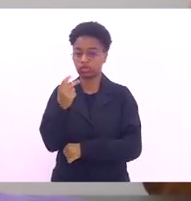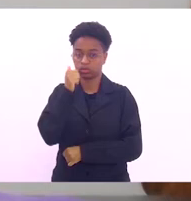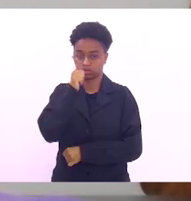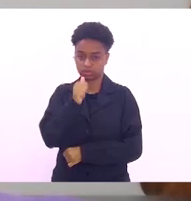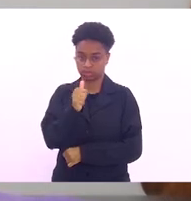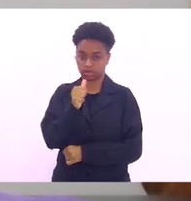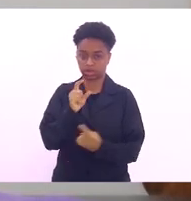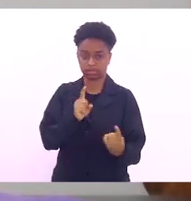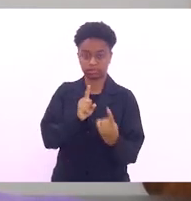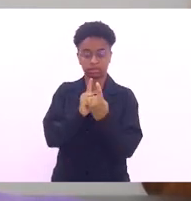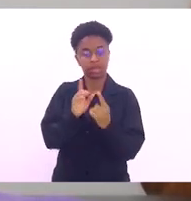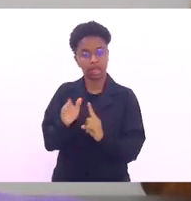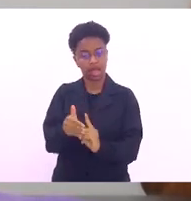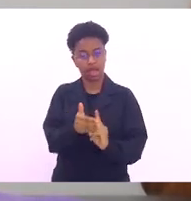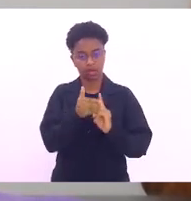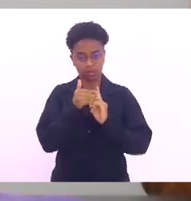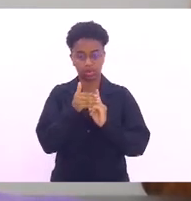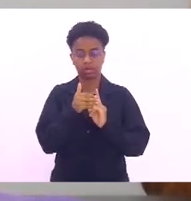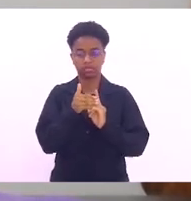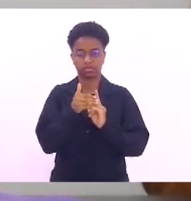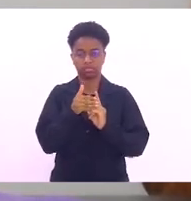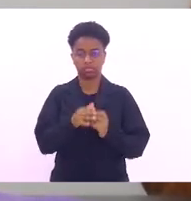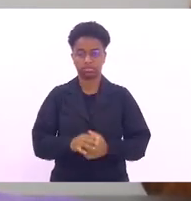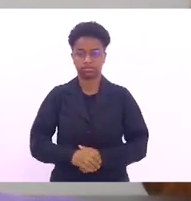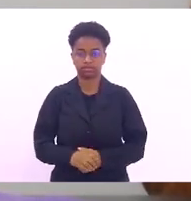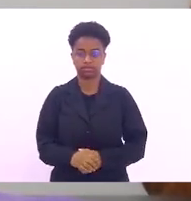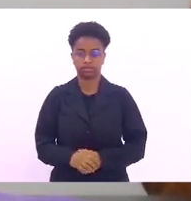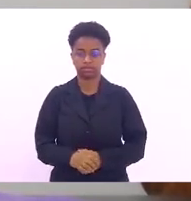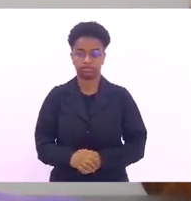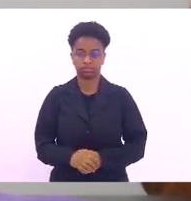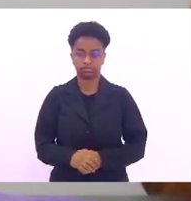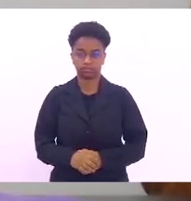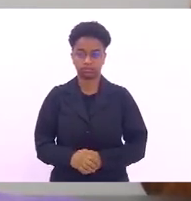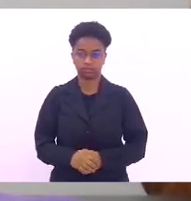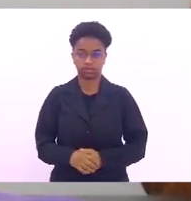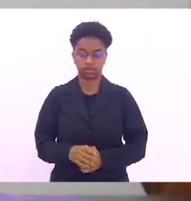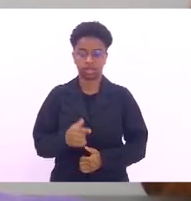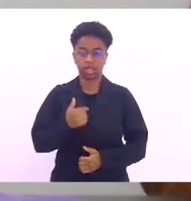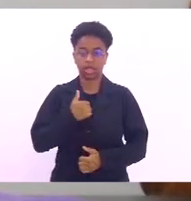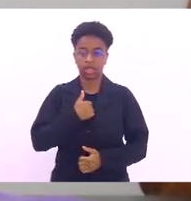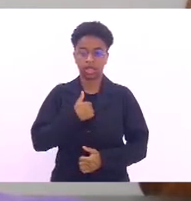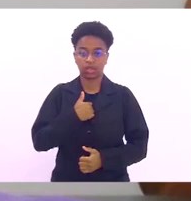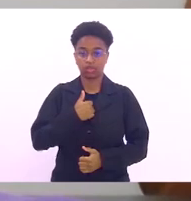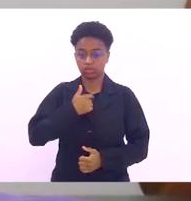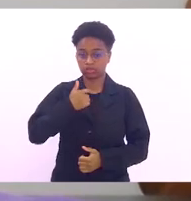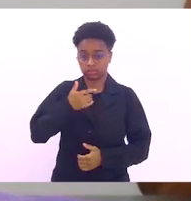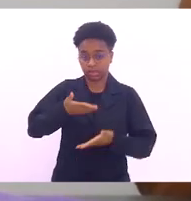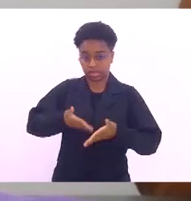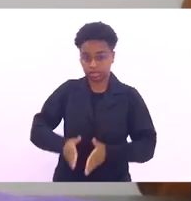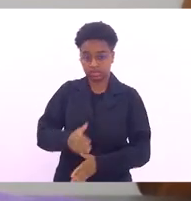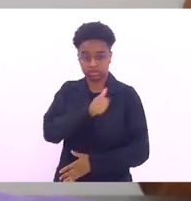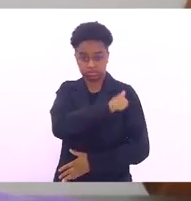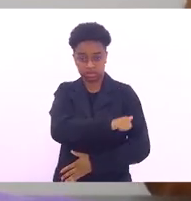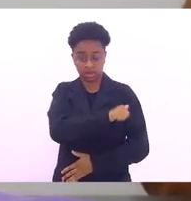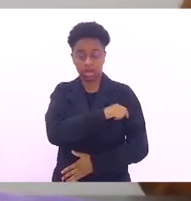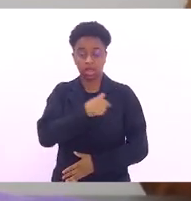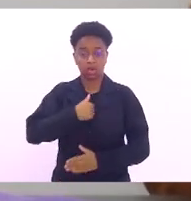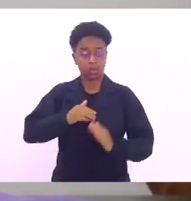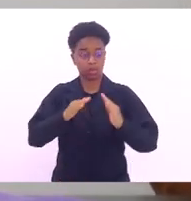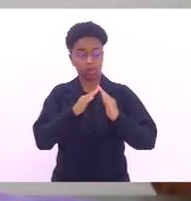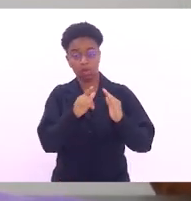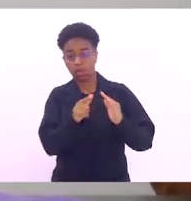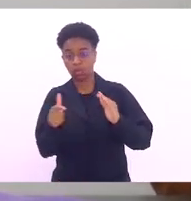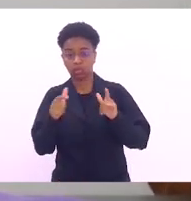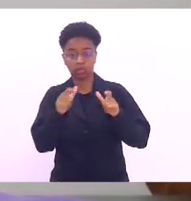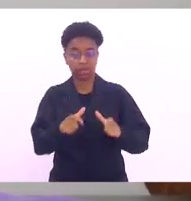que me acolheram muito eu tava totalmente sem chão eu sou carioca do Rio de Janeiro tava no estado onde